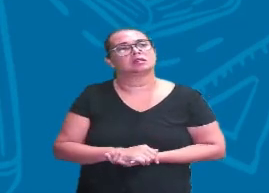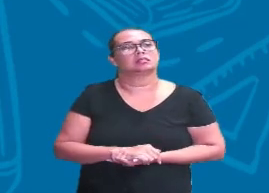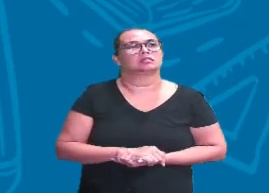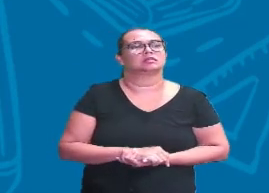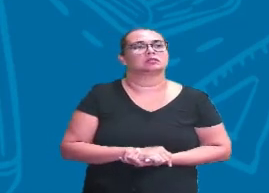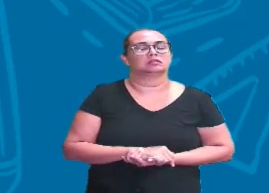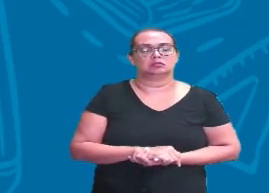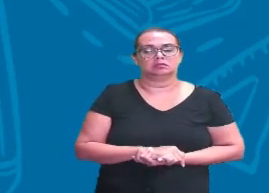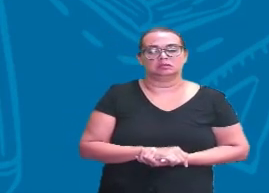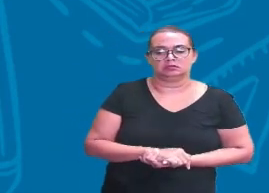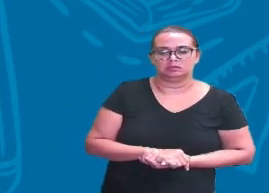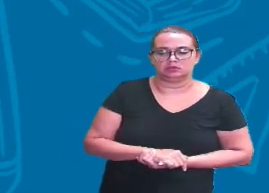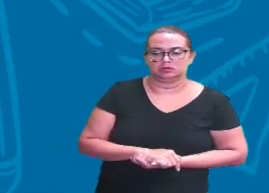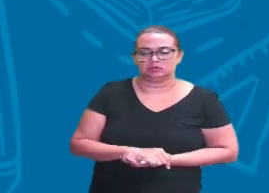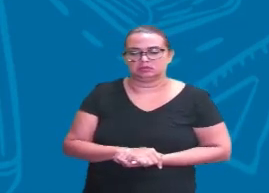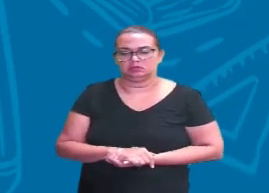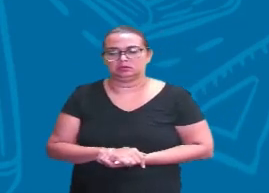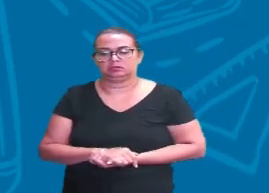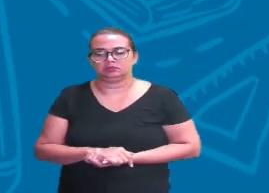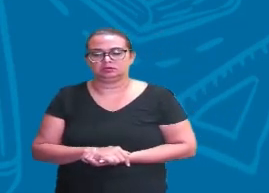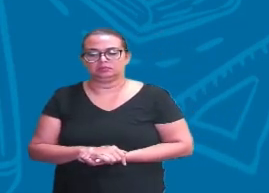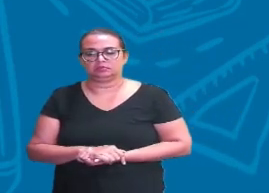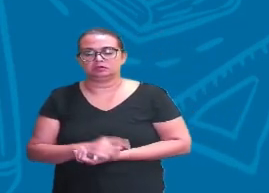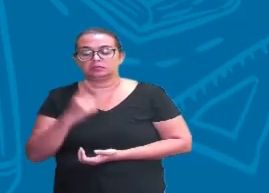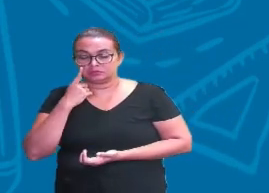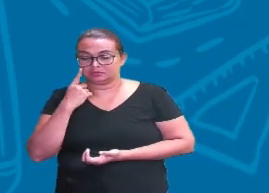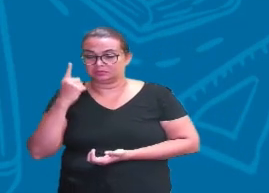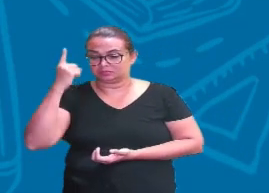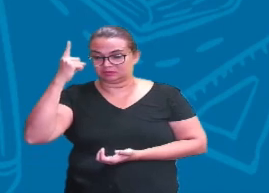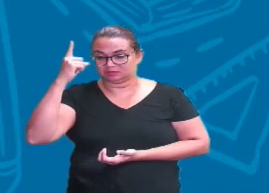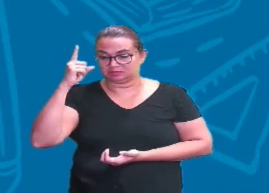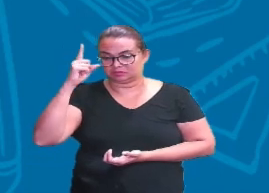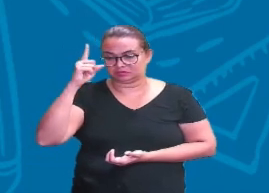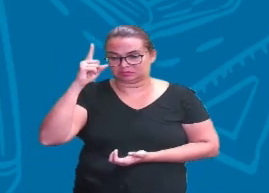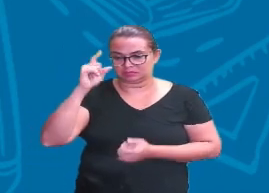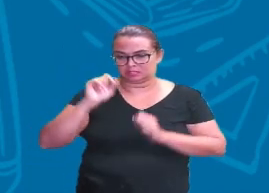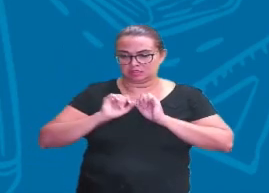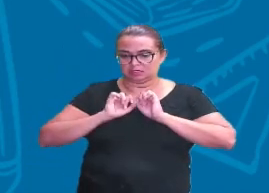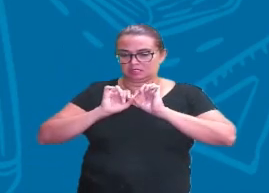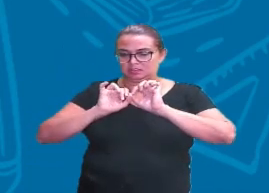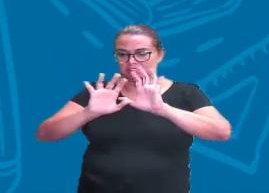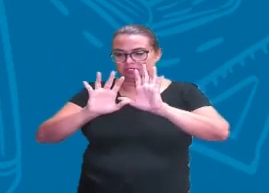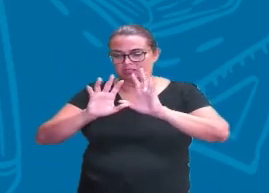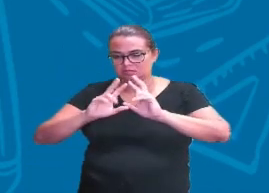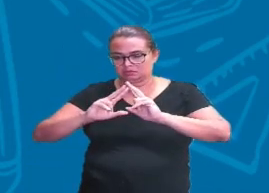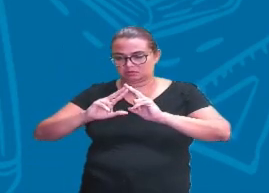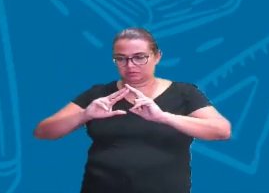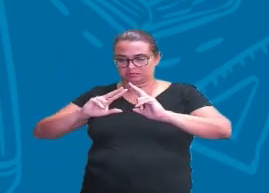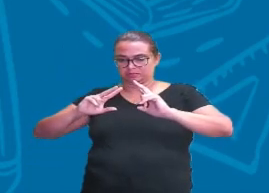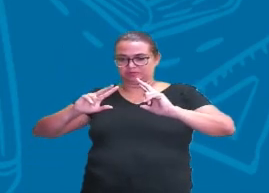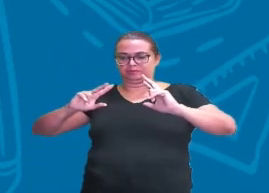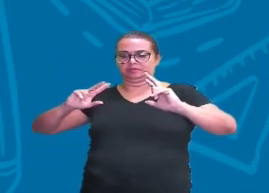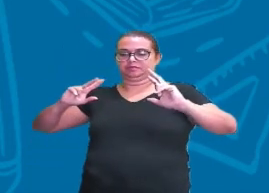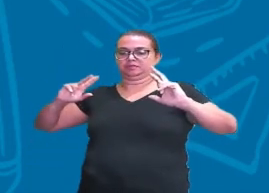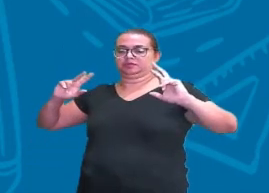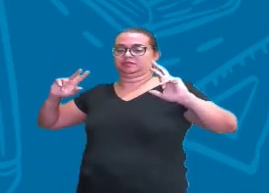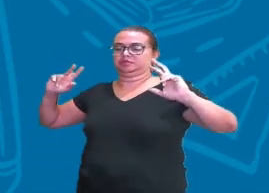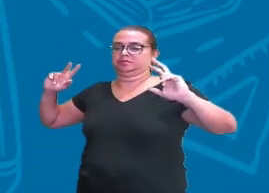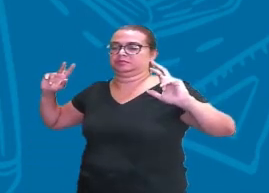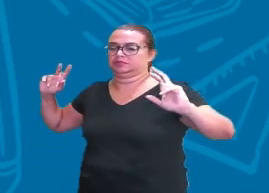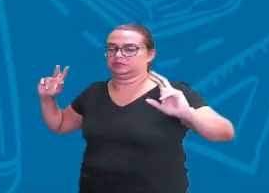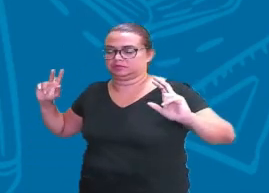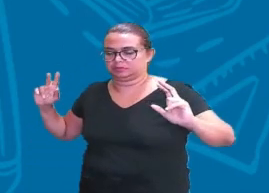Então, se eu tiver um astronauta e ele empurra um outro astronauta no espaço, existe a terceira lei de Newton, que é